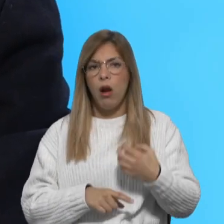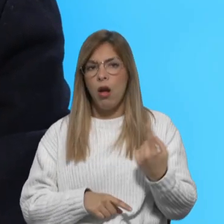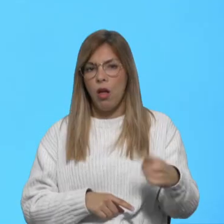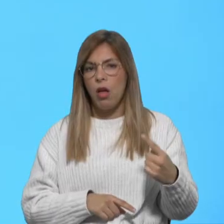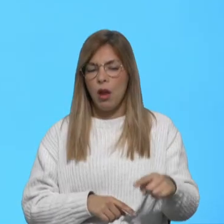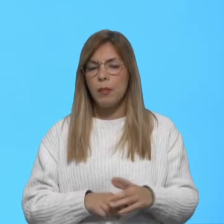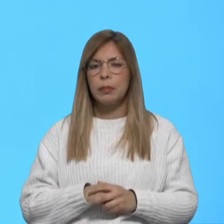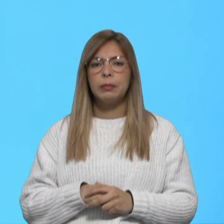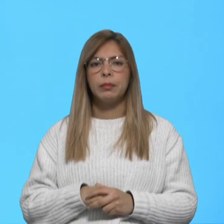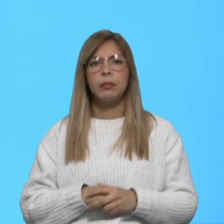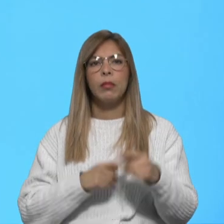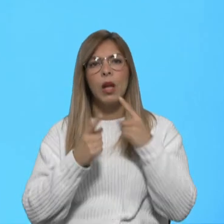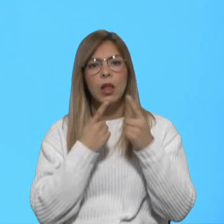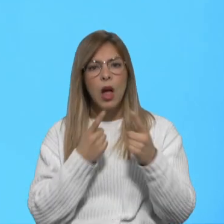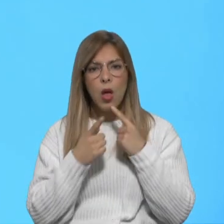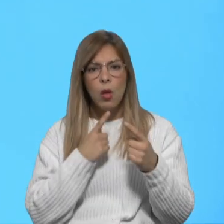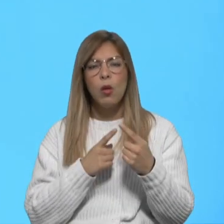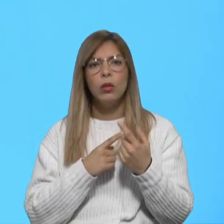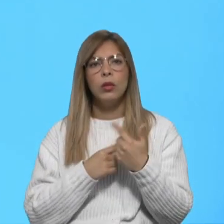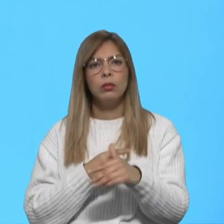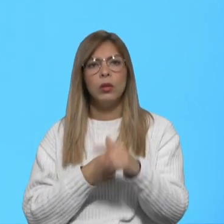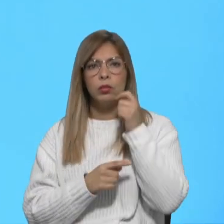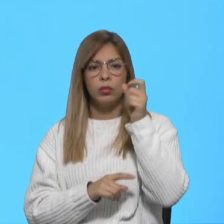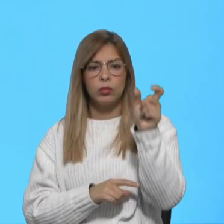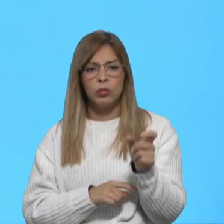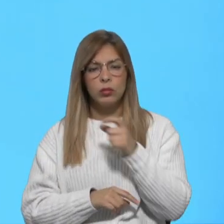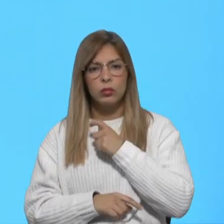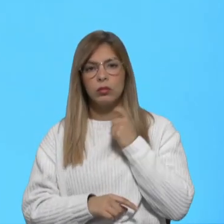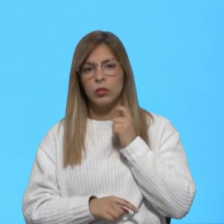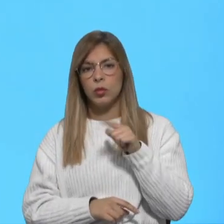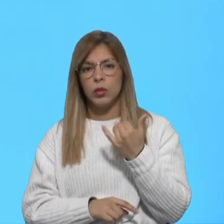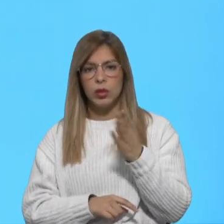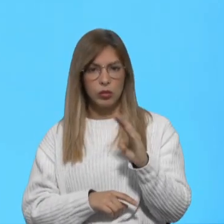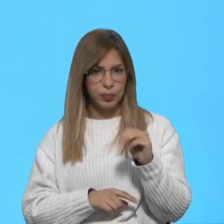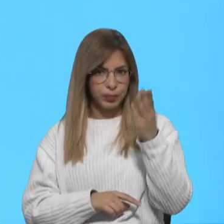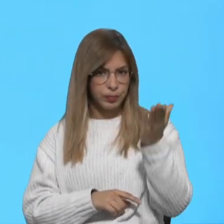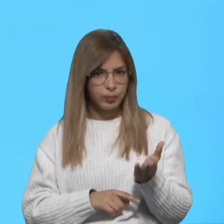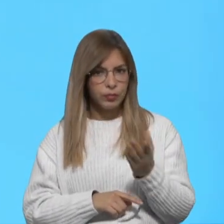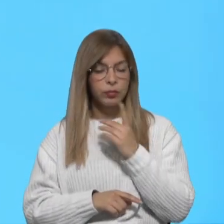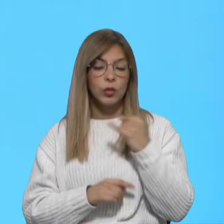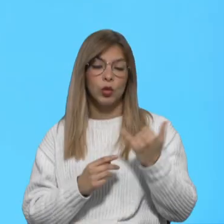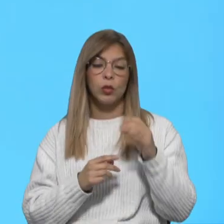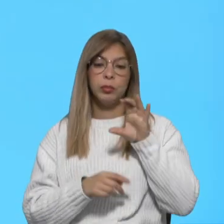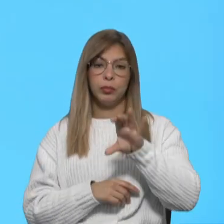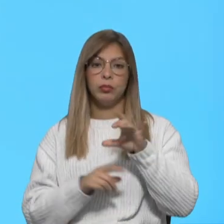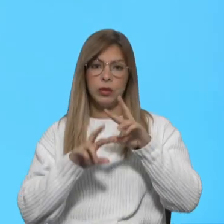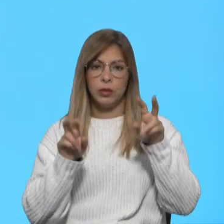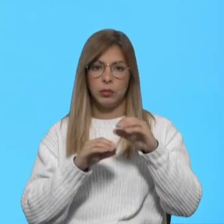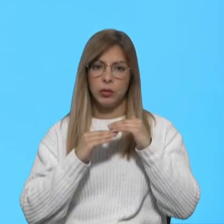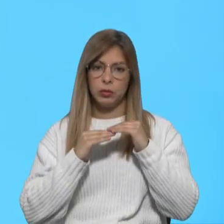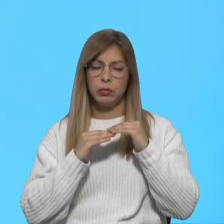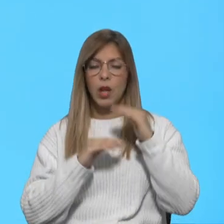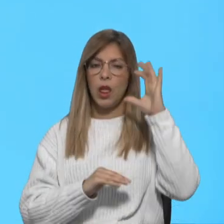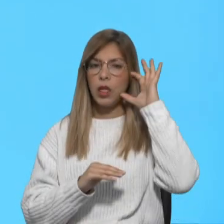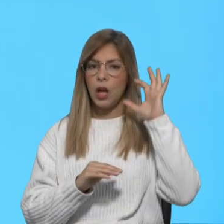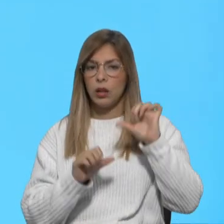dos diálogos contará com o contributo de Carlos Liz, neste segundo painel. E que impacto tem a inteligência artificial nas